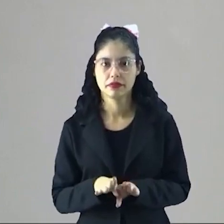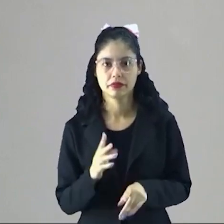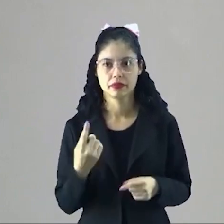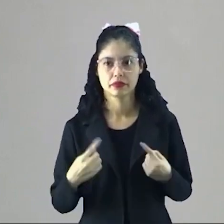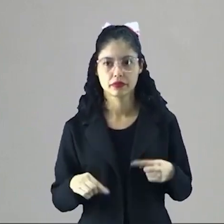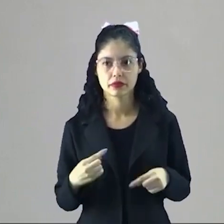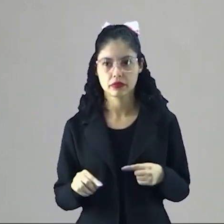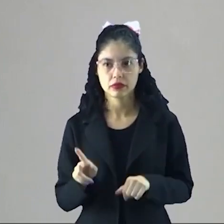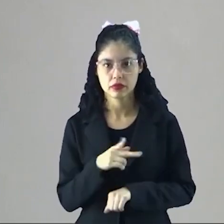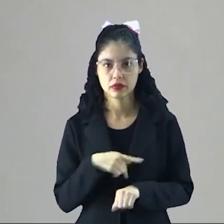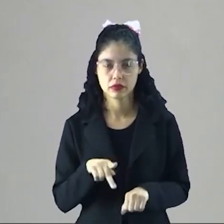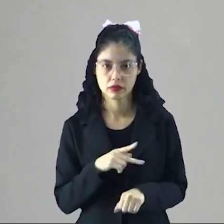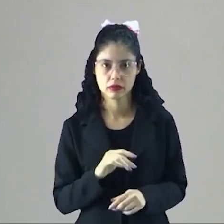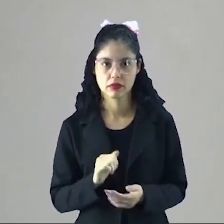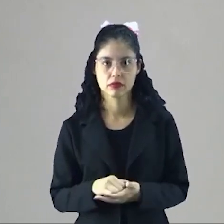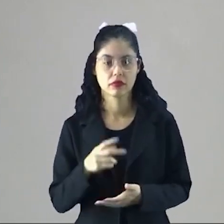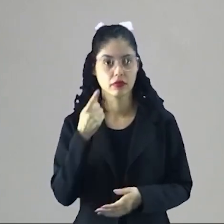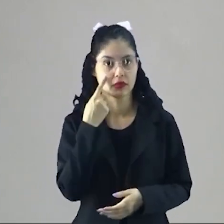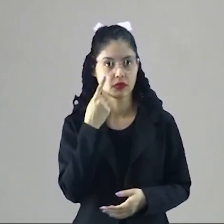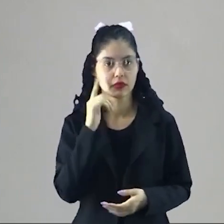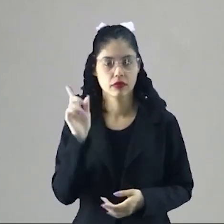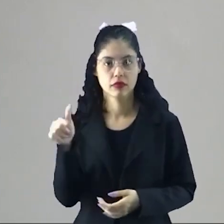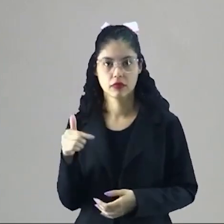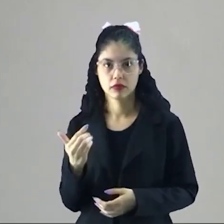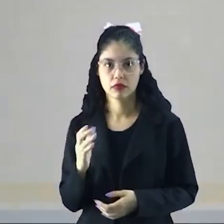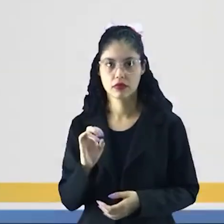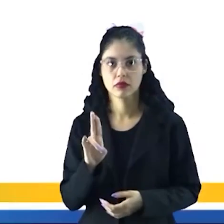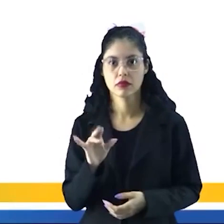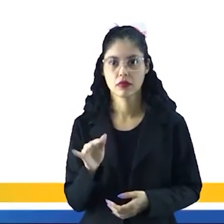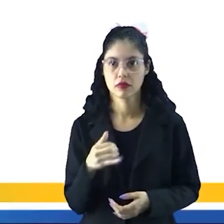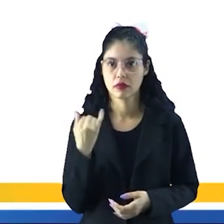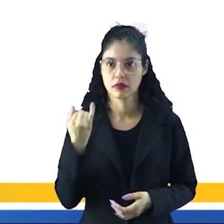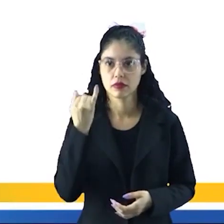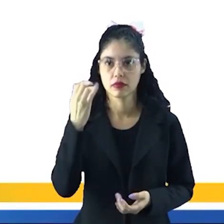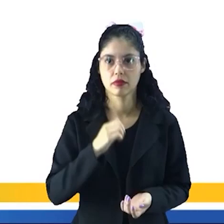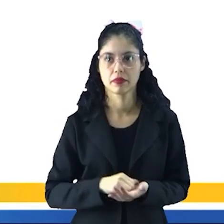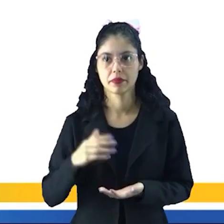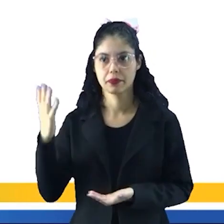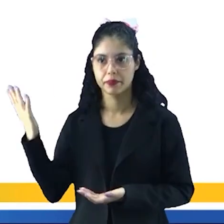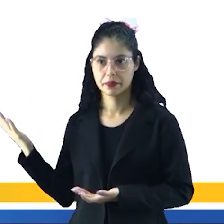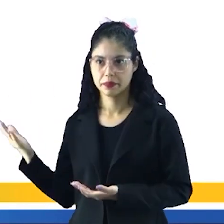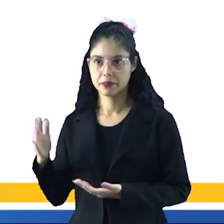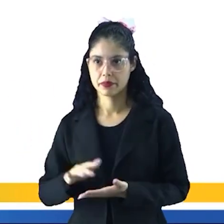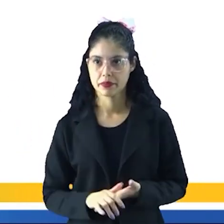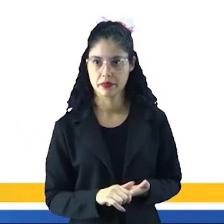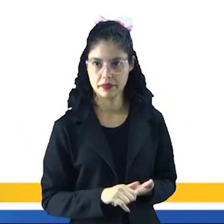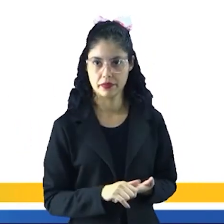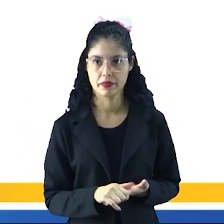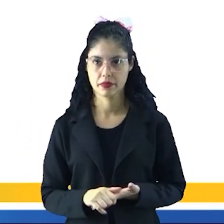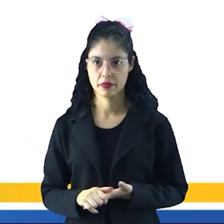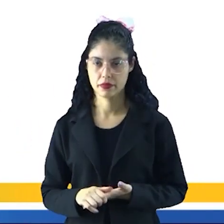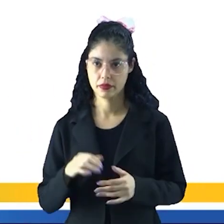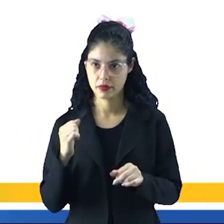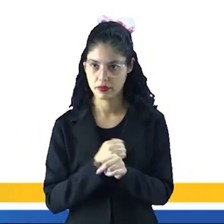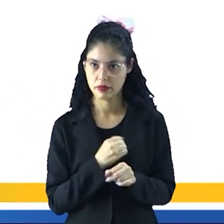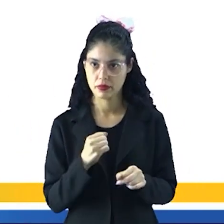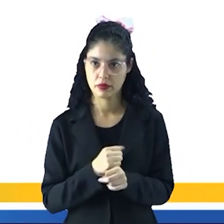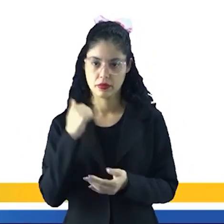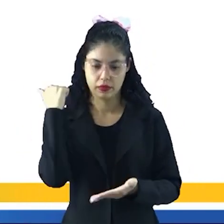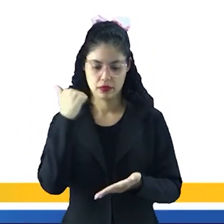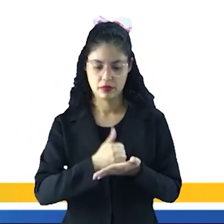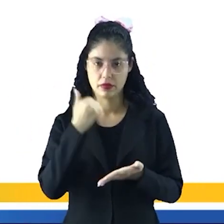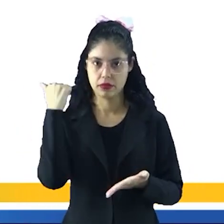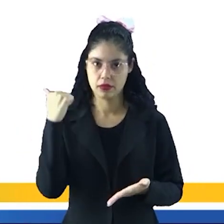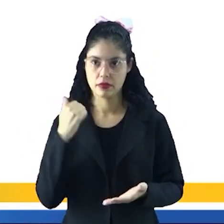questão política do país. Vamos olhar outra obra dele muito importante. Observe aqui. Essa obra, ele